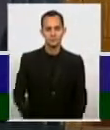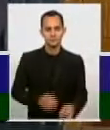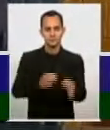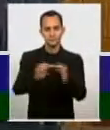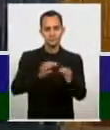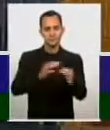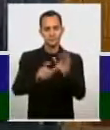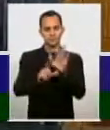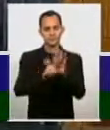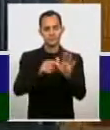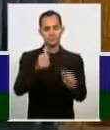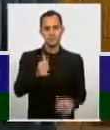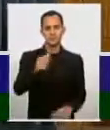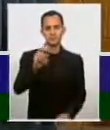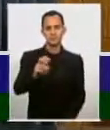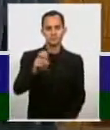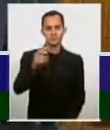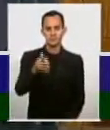Projeto de lei número